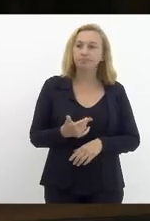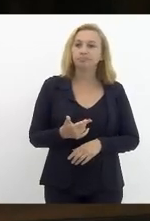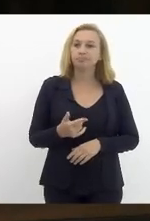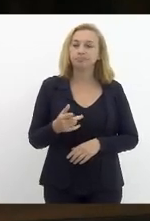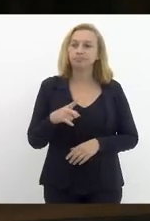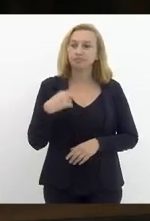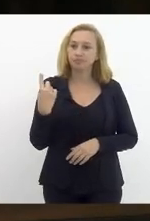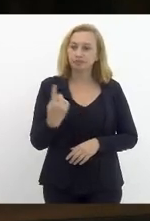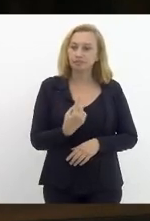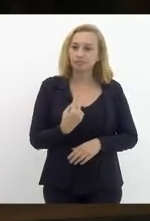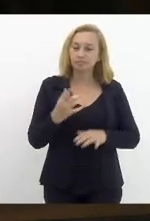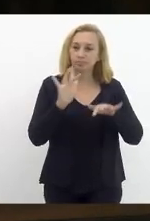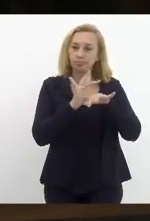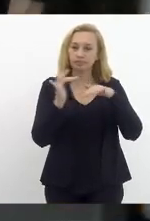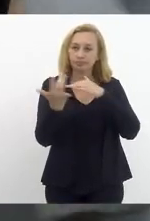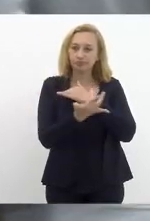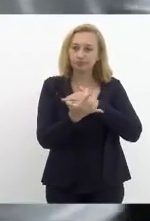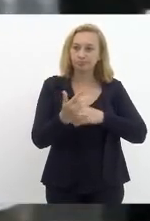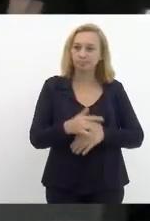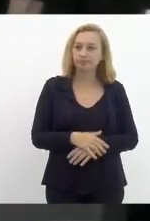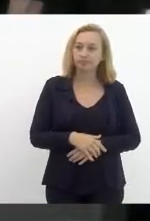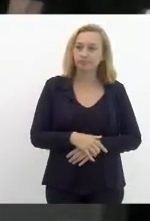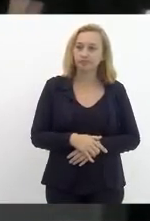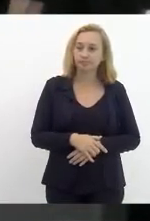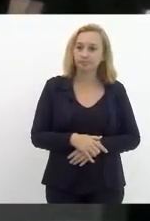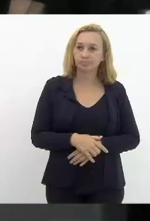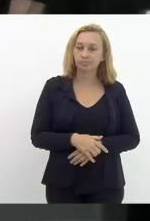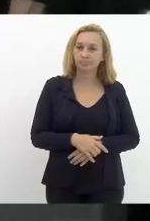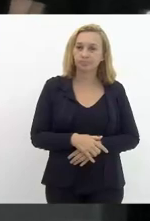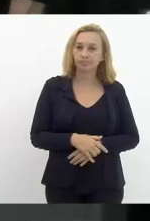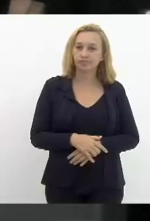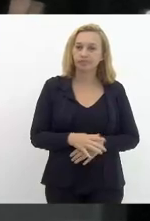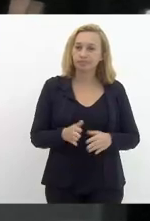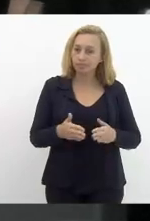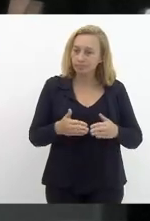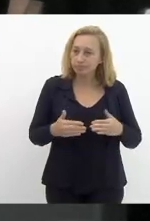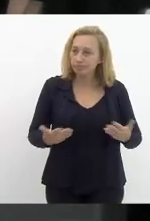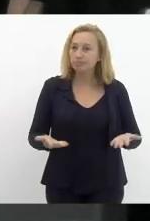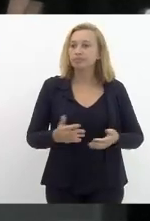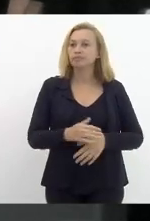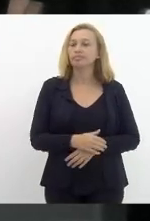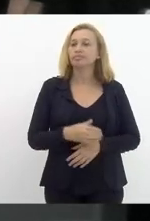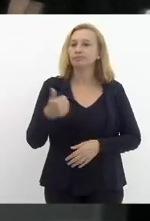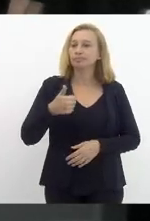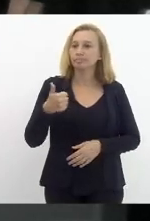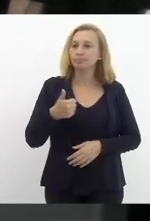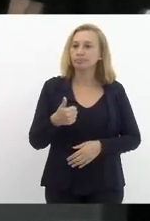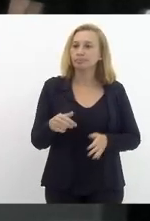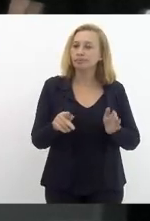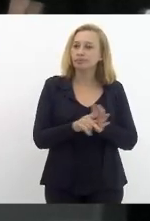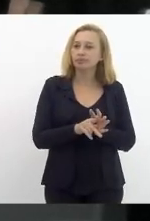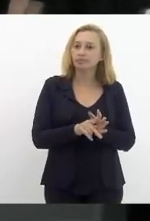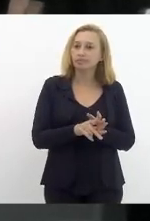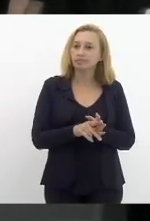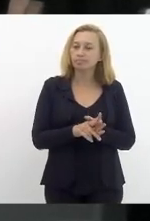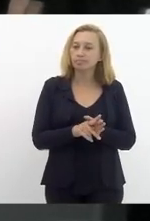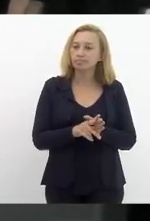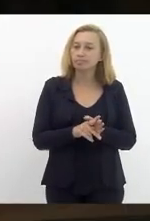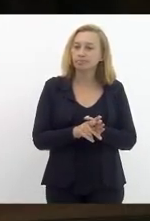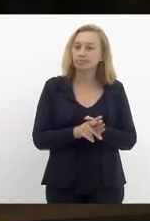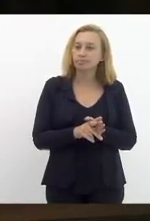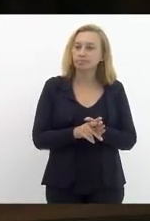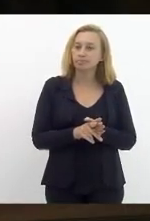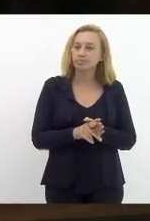nossas redes sociais, né, eu vou até aqui me permitir. É o projeto